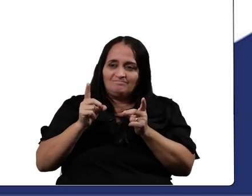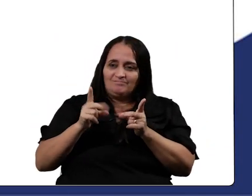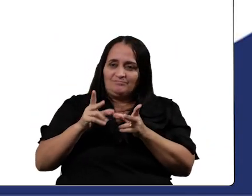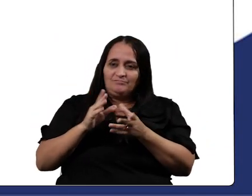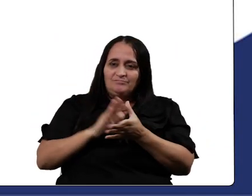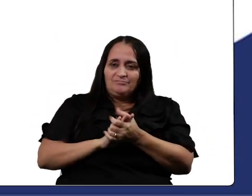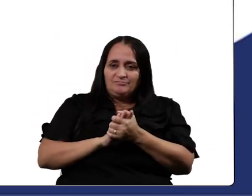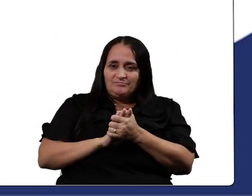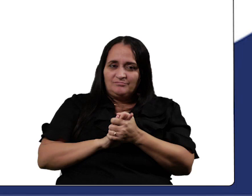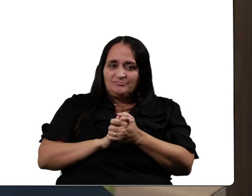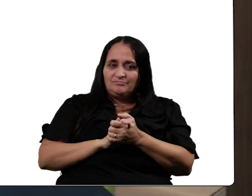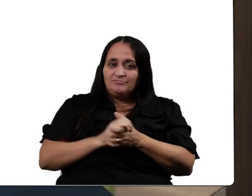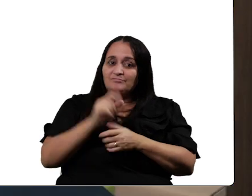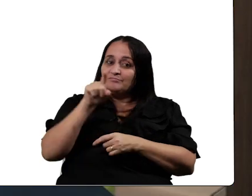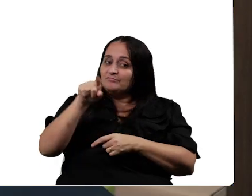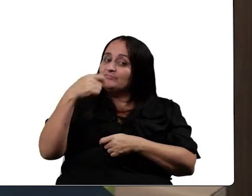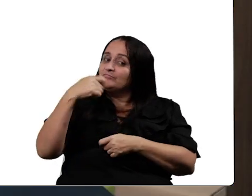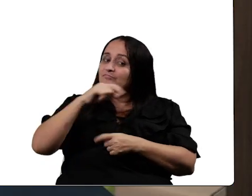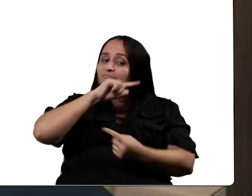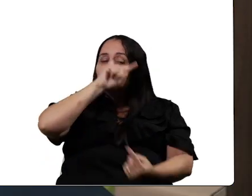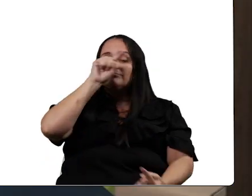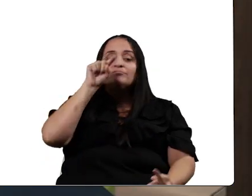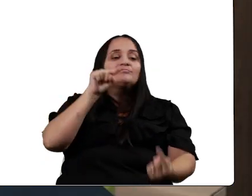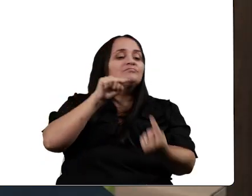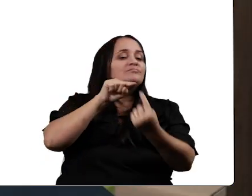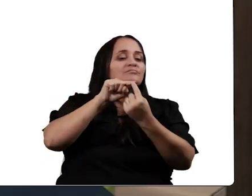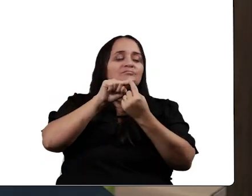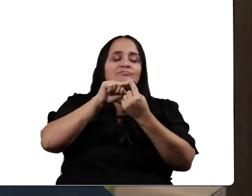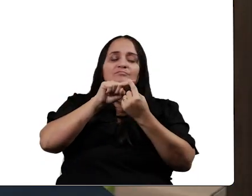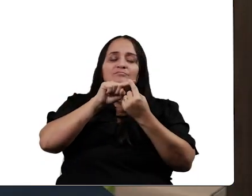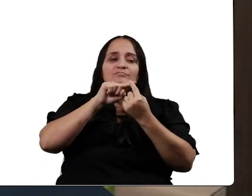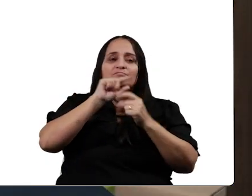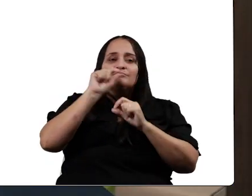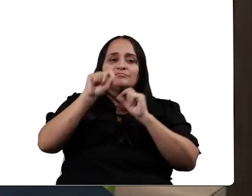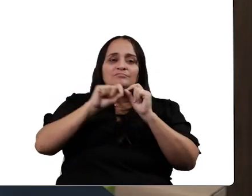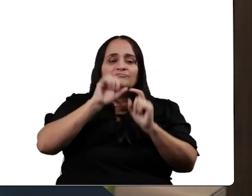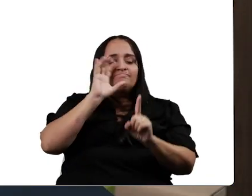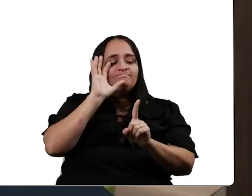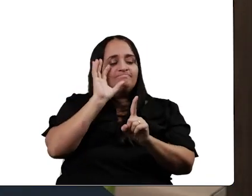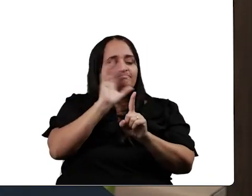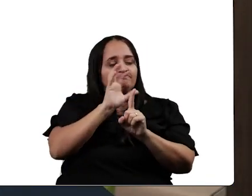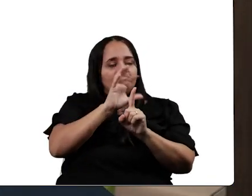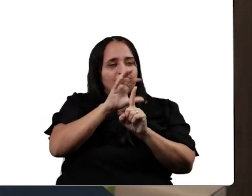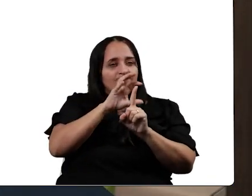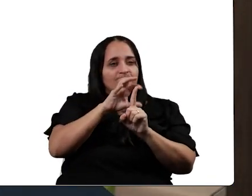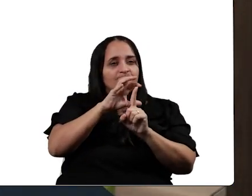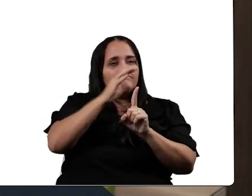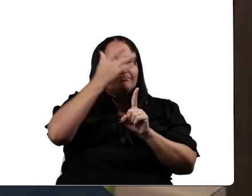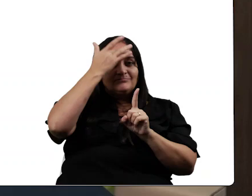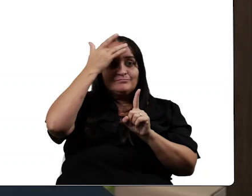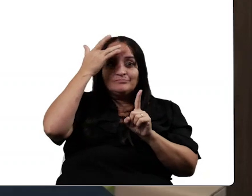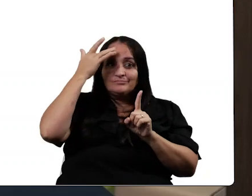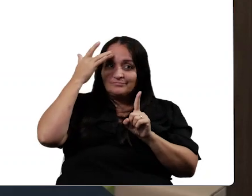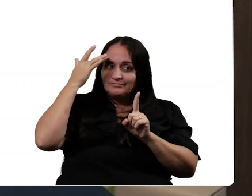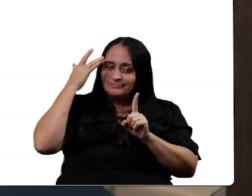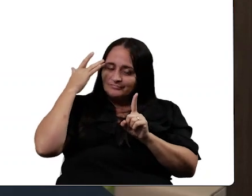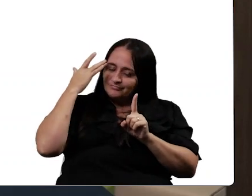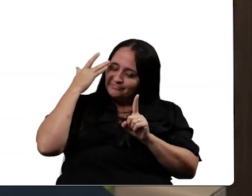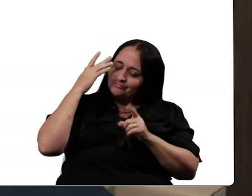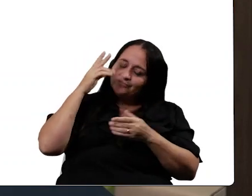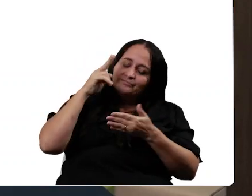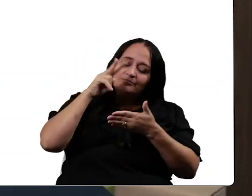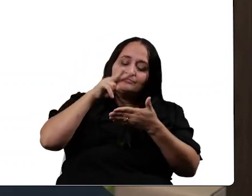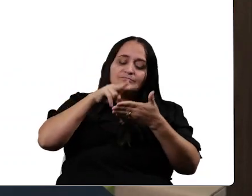convencer o leitor, né? Lembre que leitor não é só aquele que senta e lê um texto ou uma